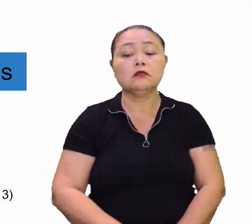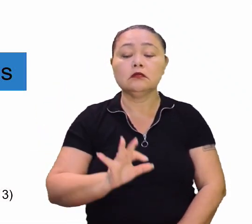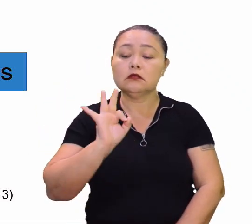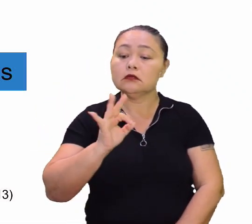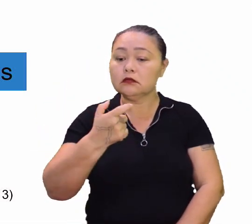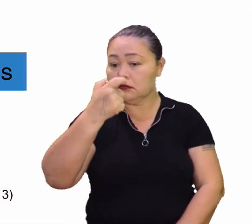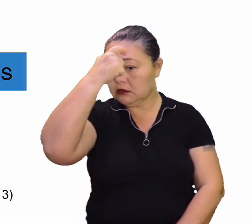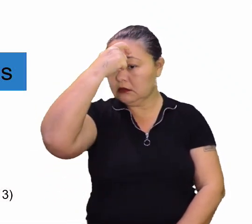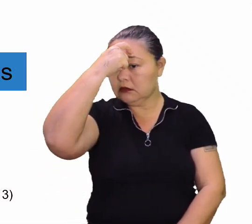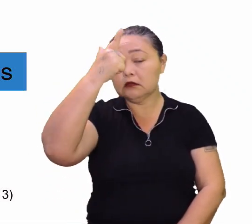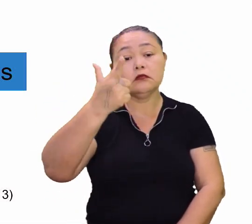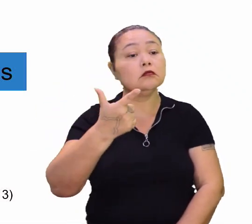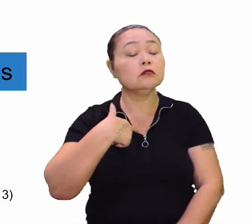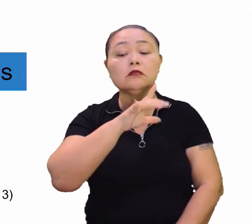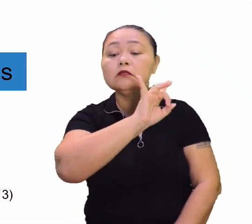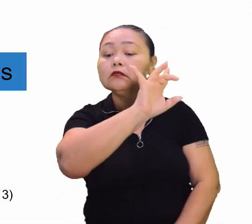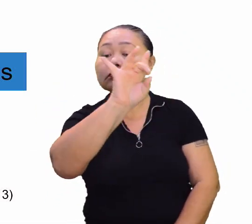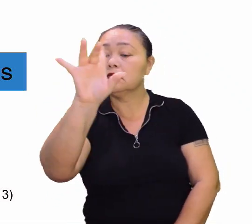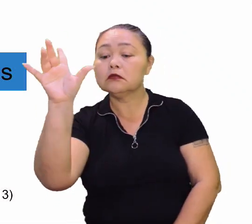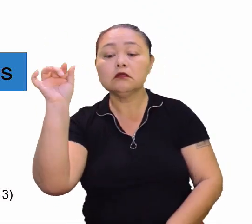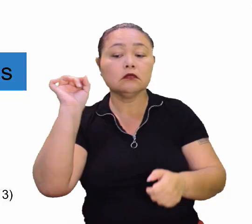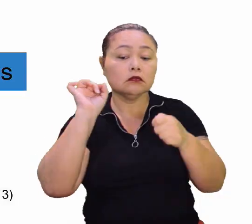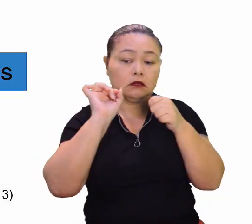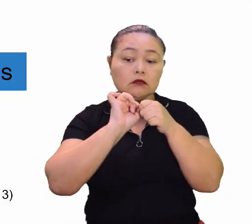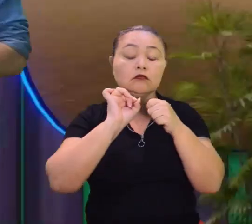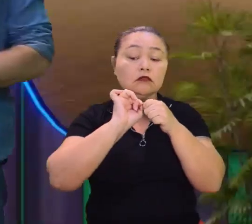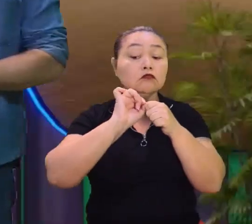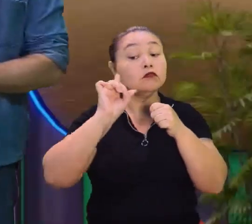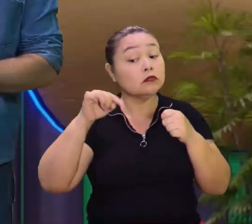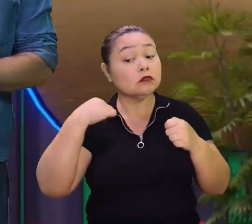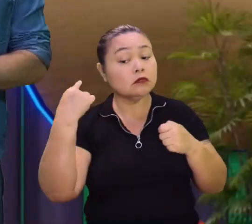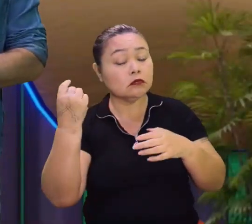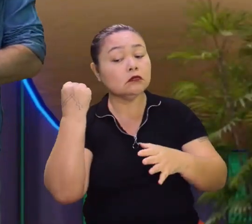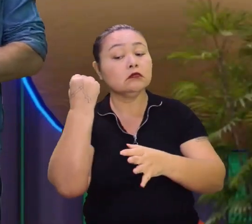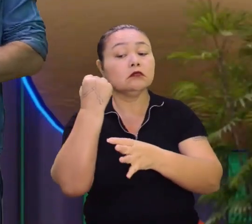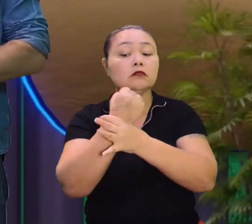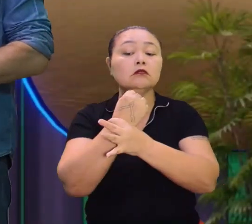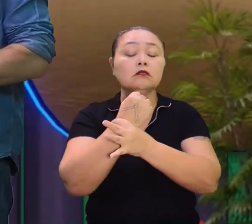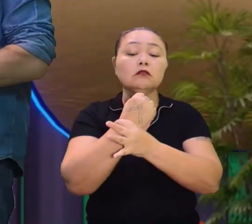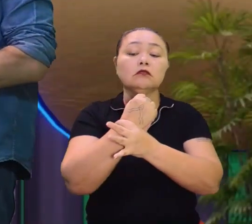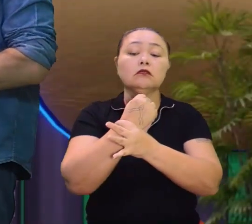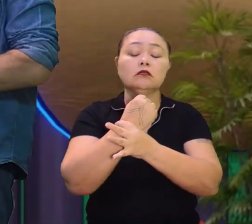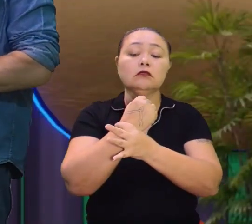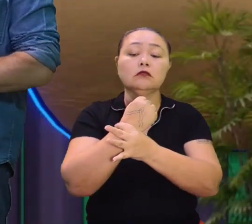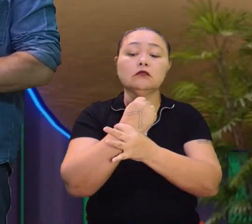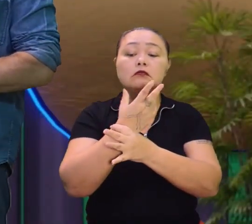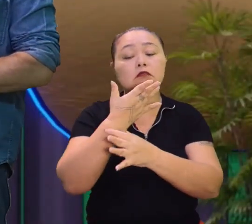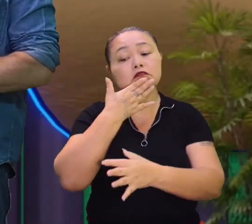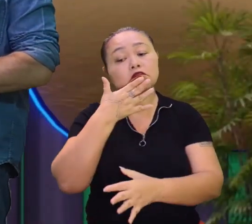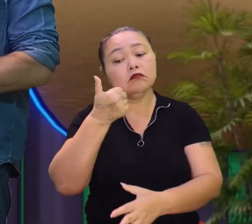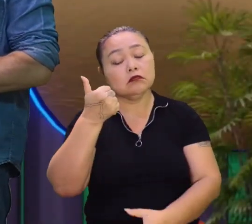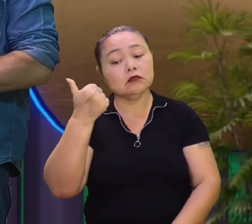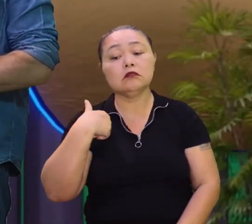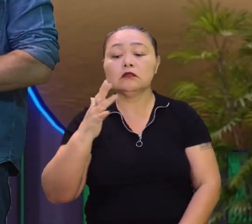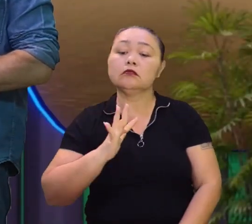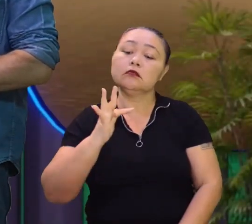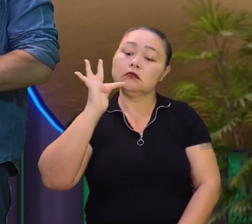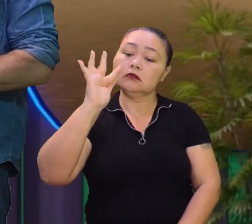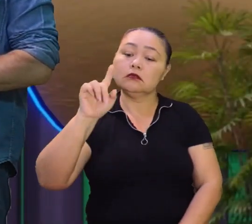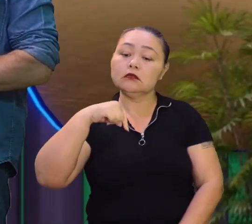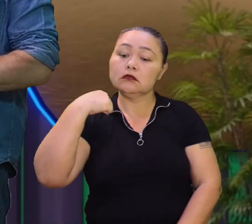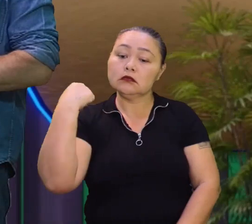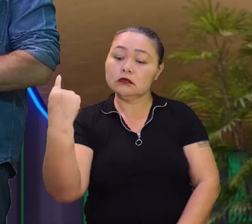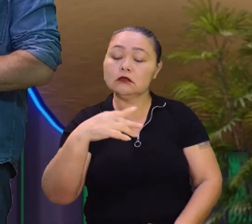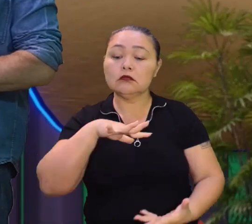forma consciente. Cada um fazendo a sua parte para a gente poder garantir essa melhor condição futura para o